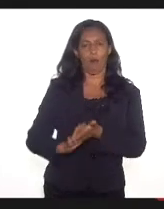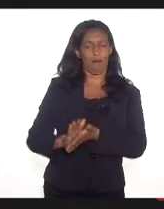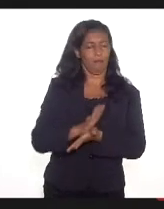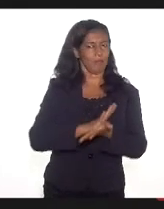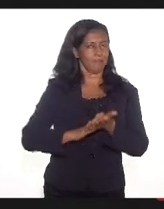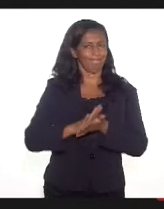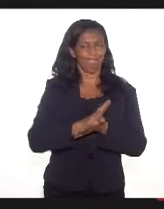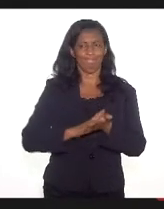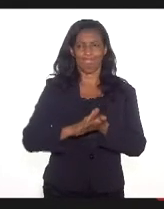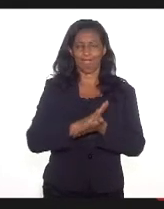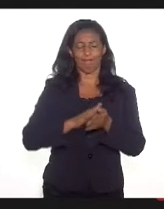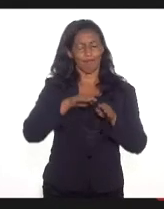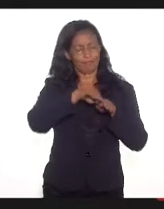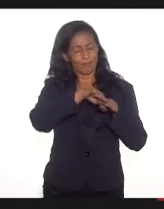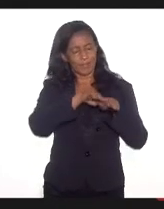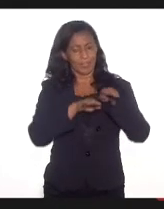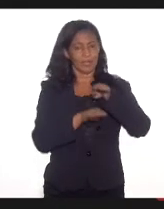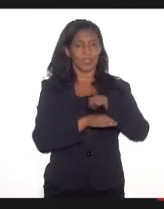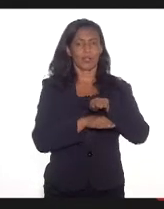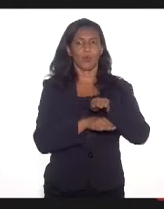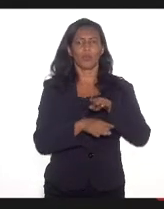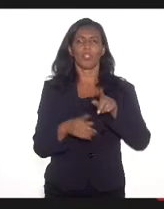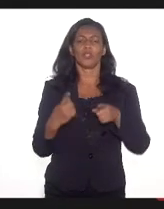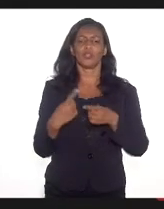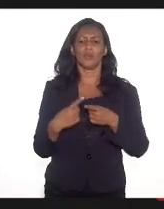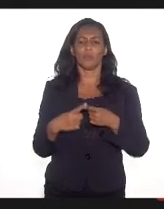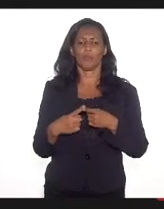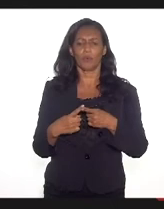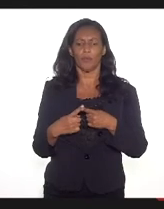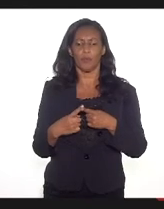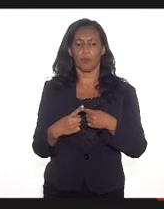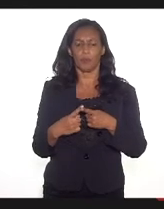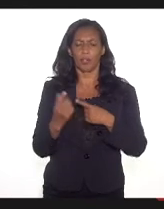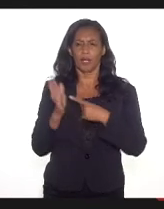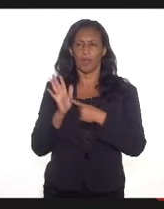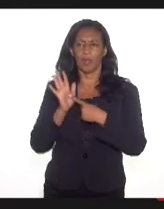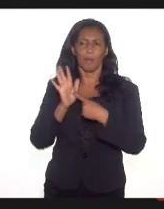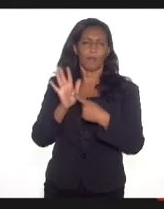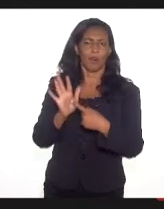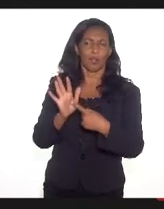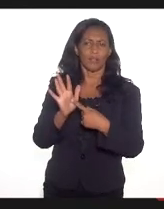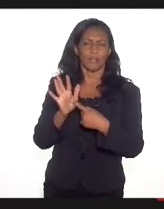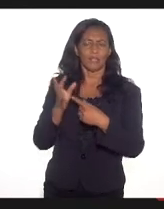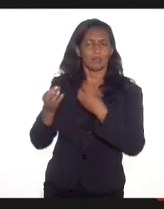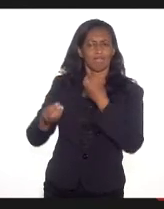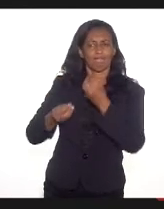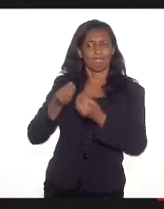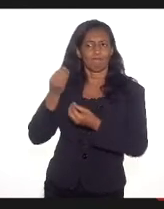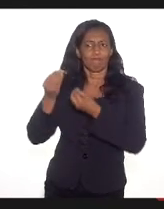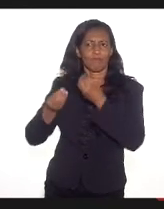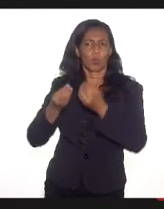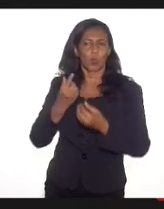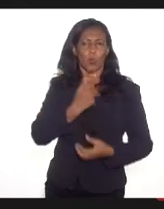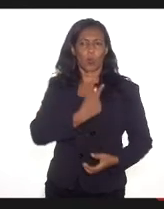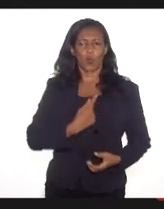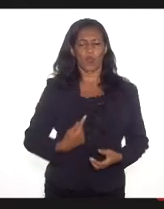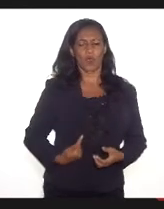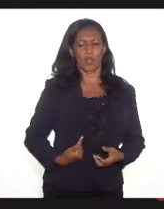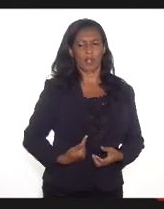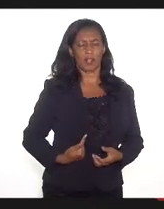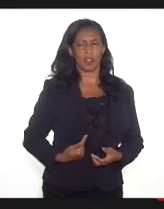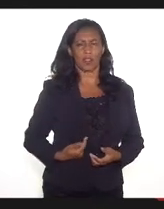das desigualdades porque ela revela a intenção dos governantes